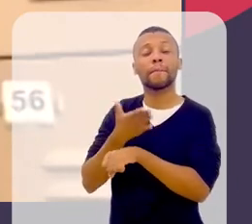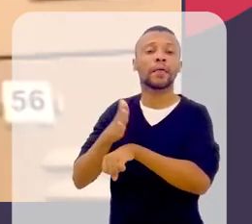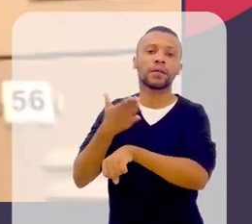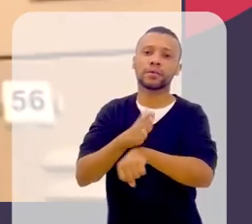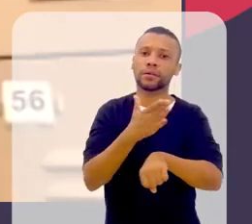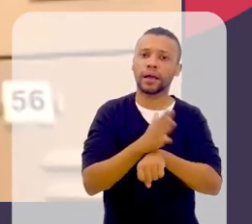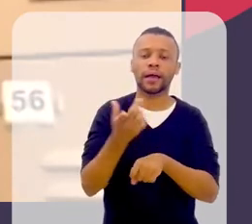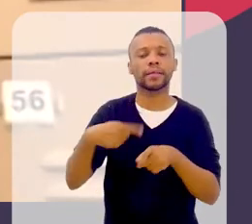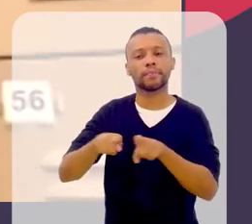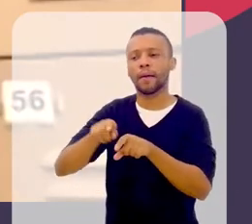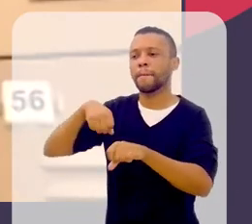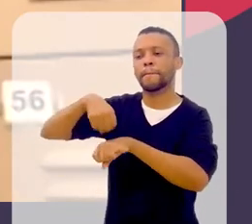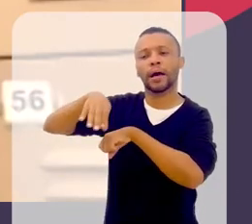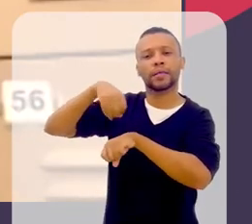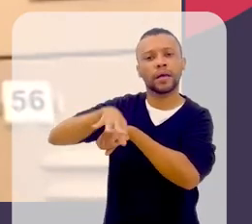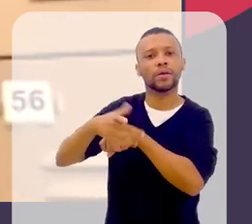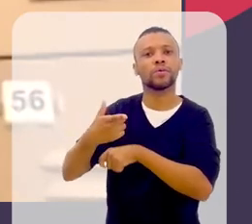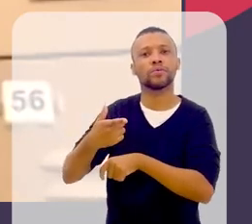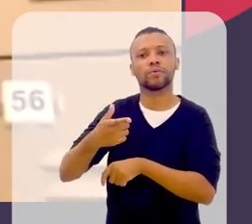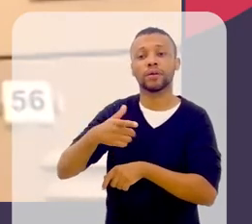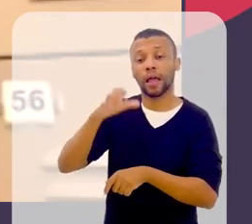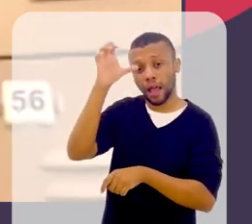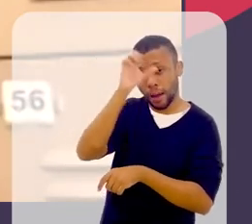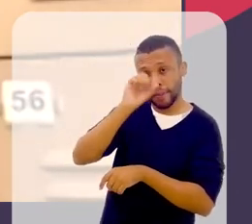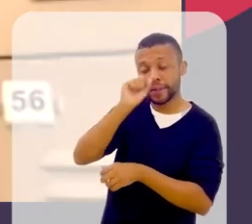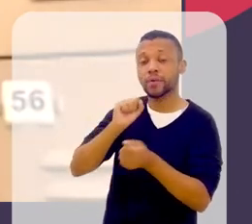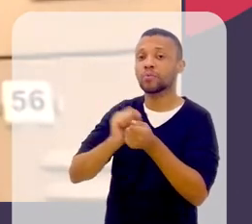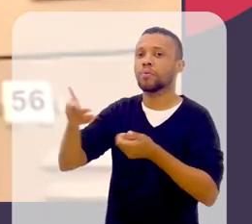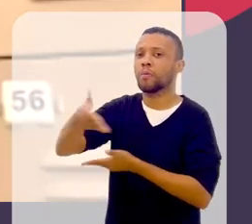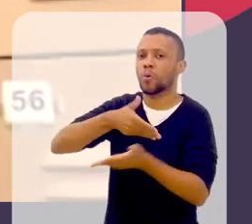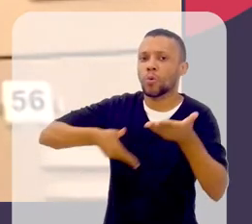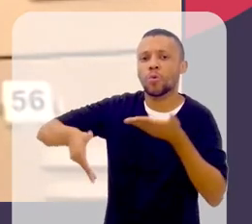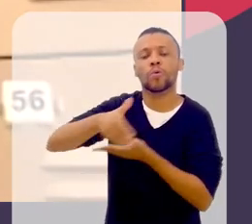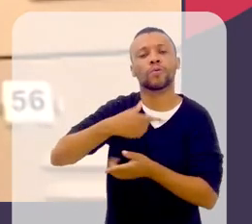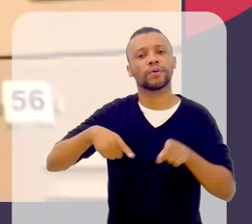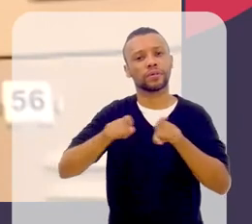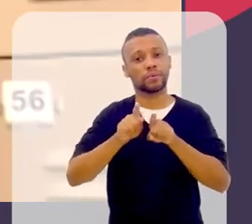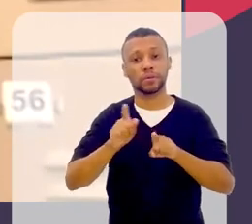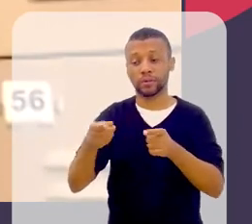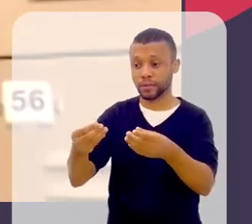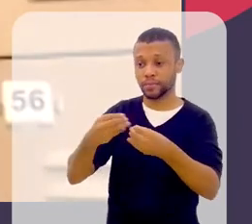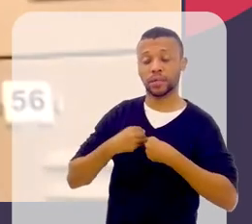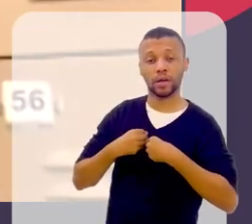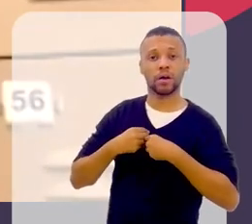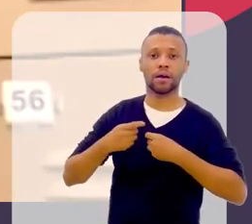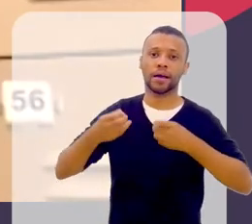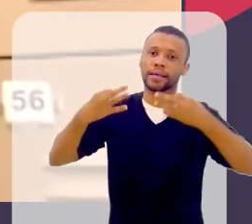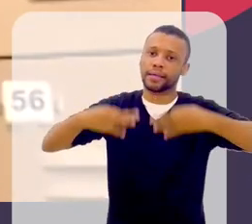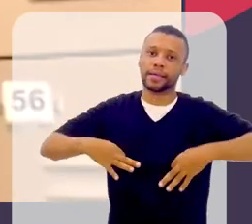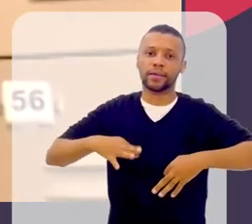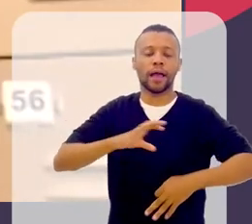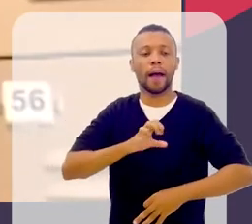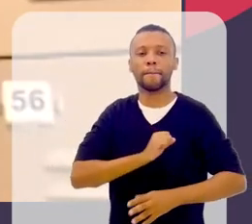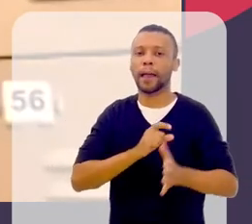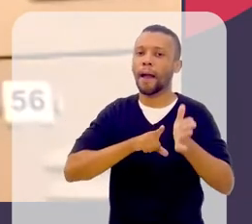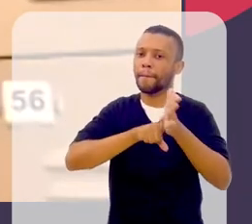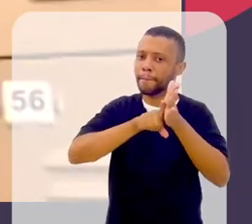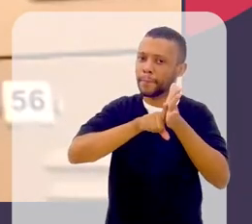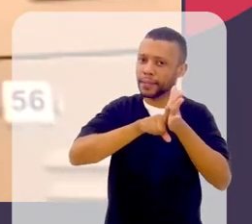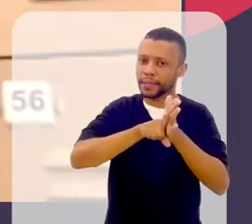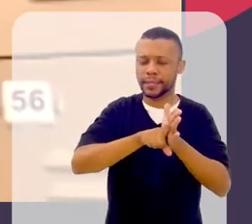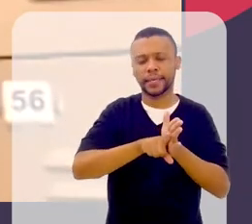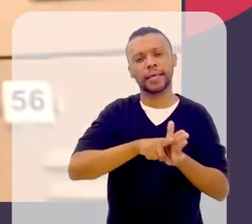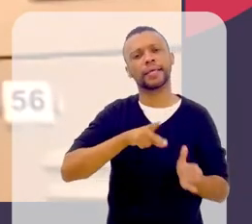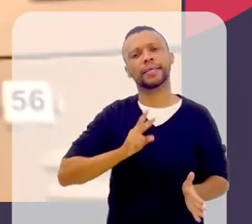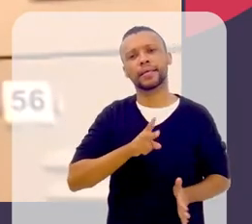isso em prática e passar para os outros e aprender muito também. Eu acho que isso que me deu a certeza. Eu sempre amei fazer